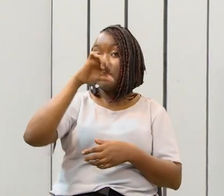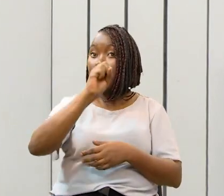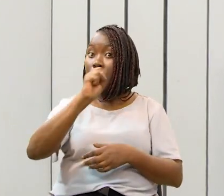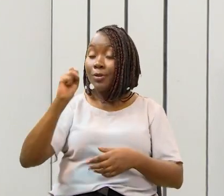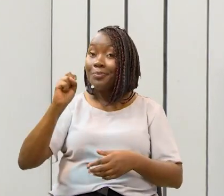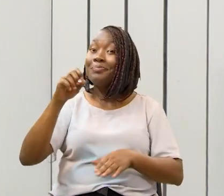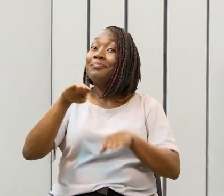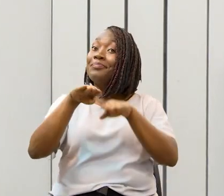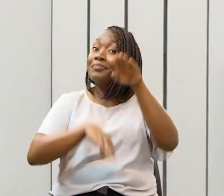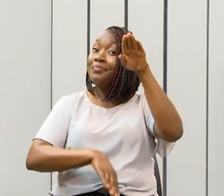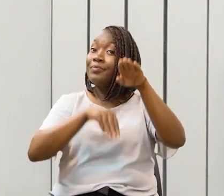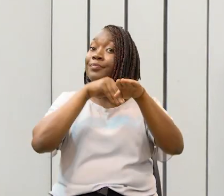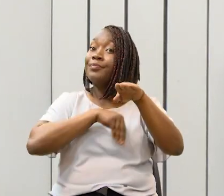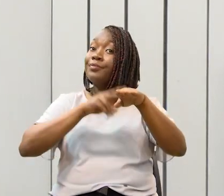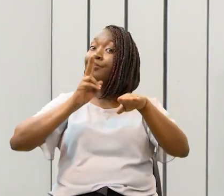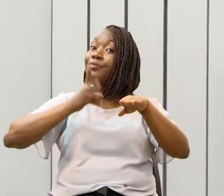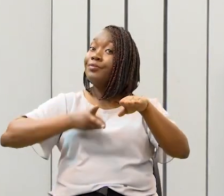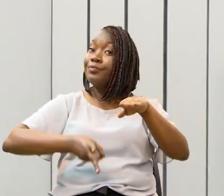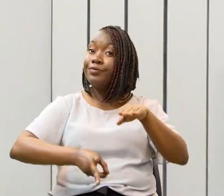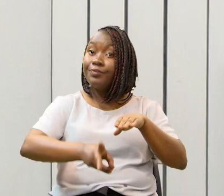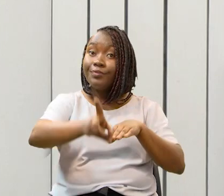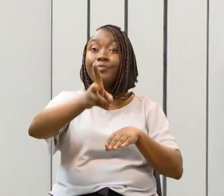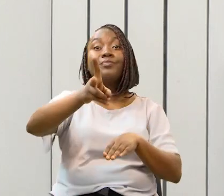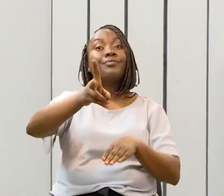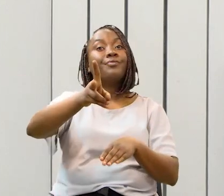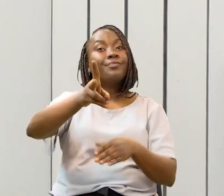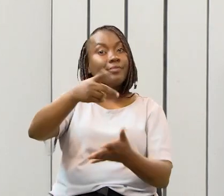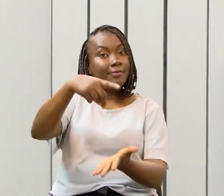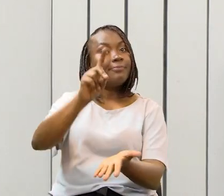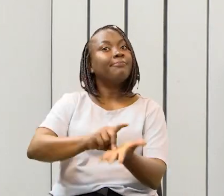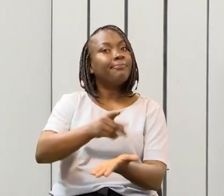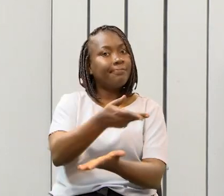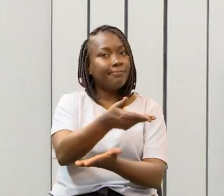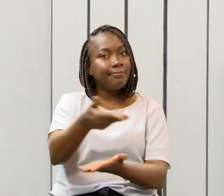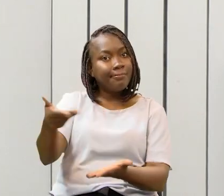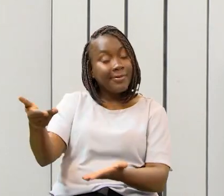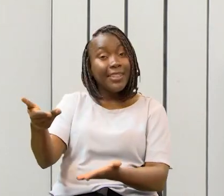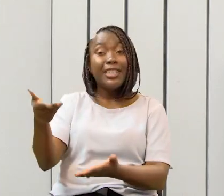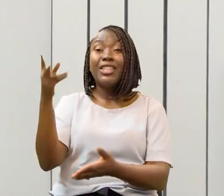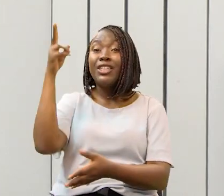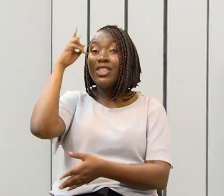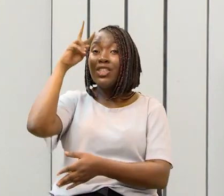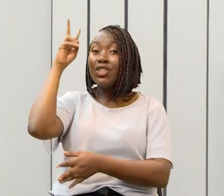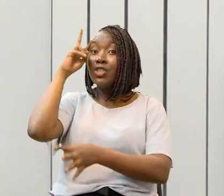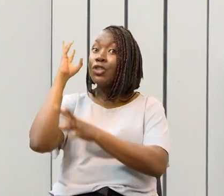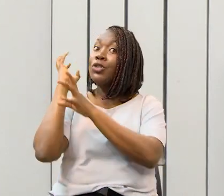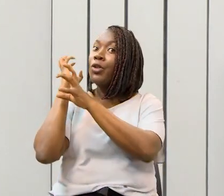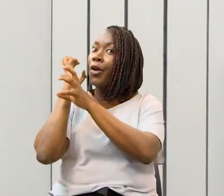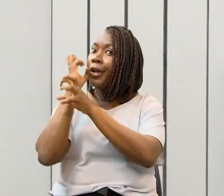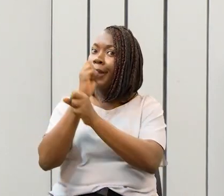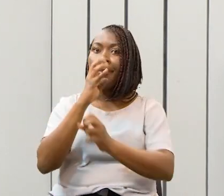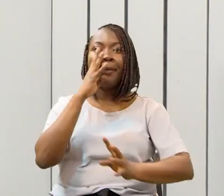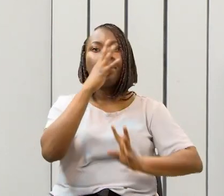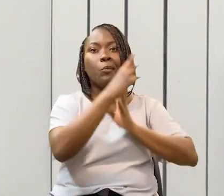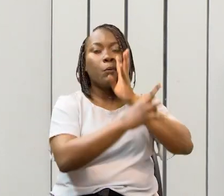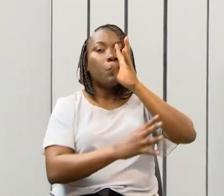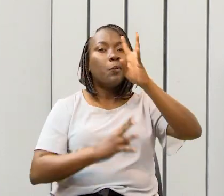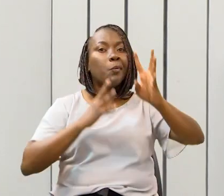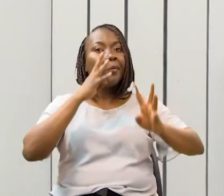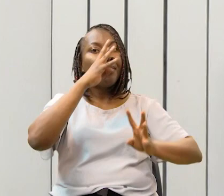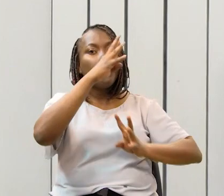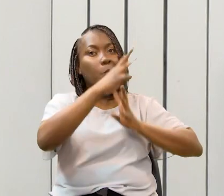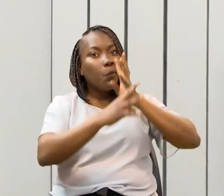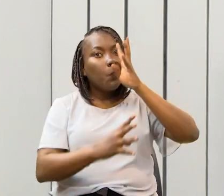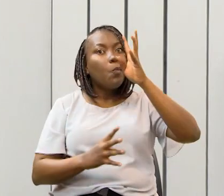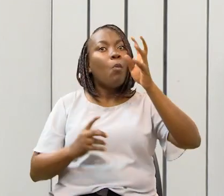a desigualdade salarial persiste na prática e é historicamente denunciada pelos movimentos